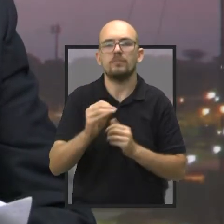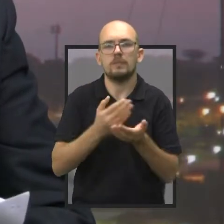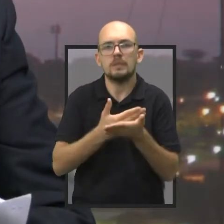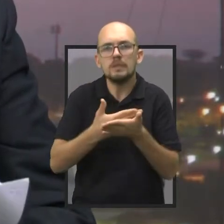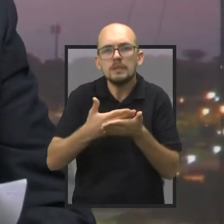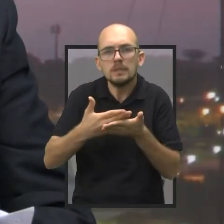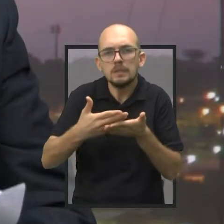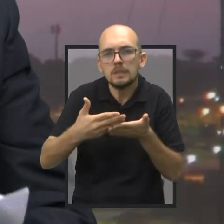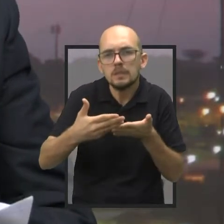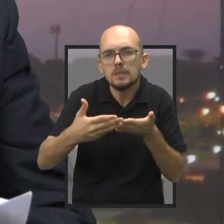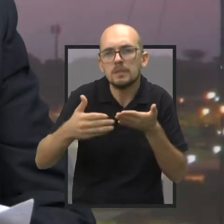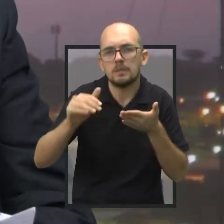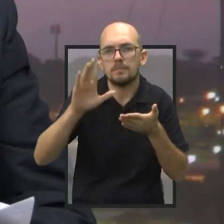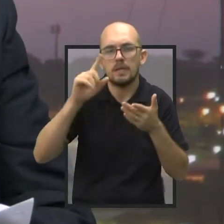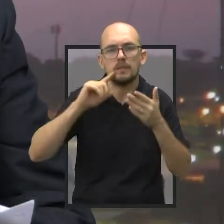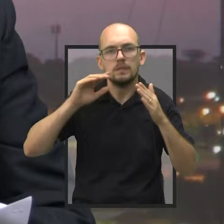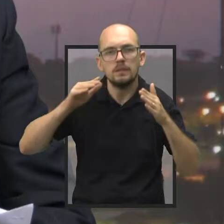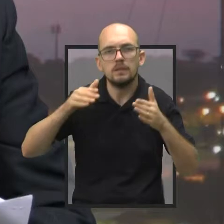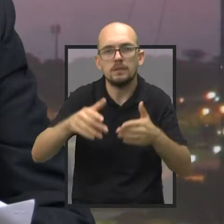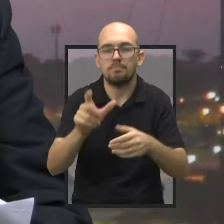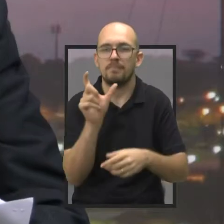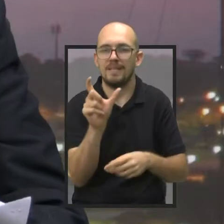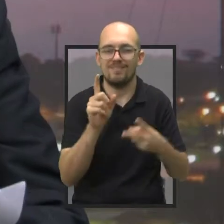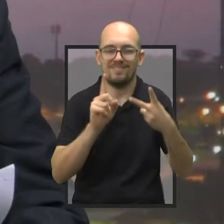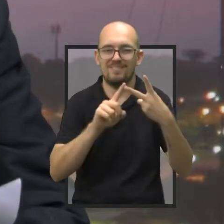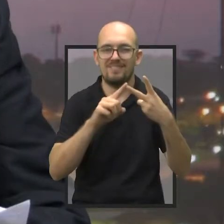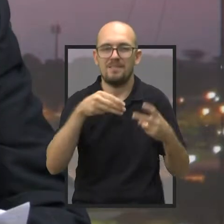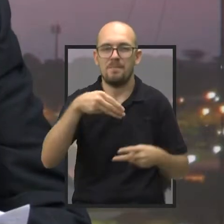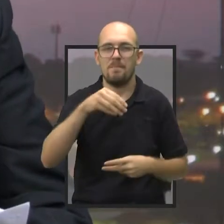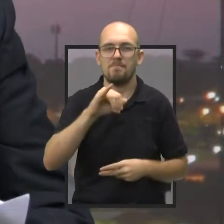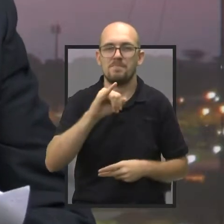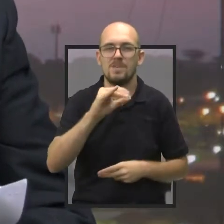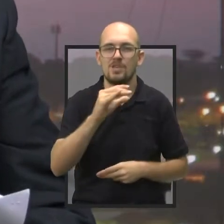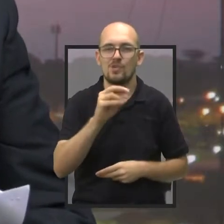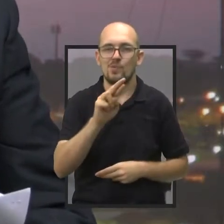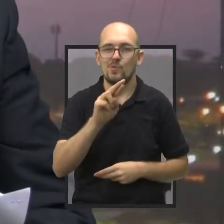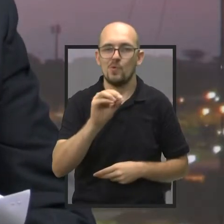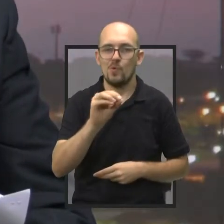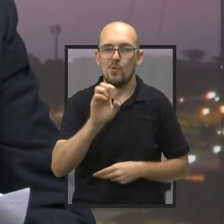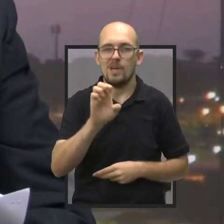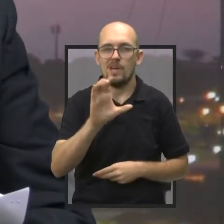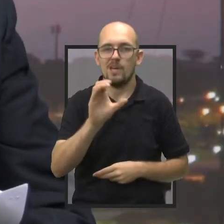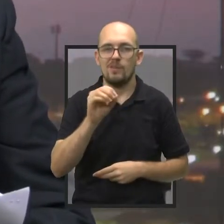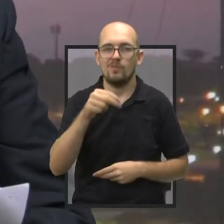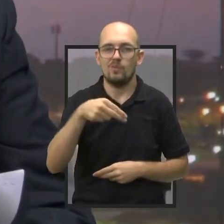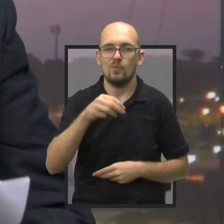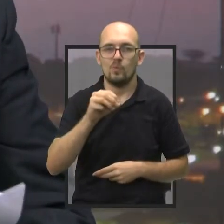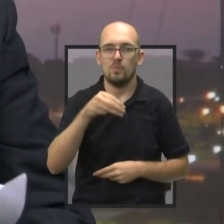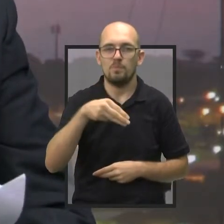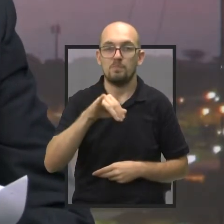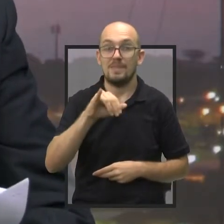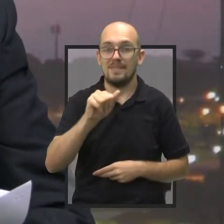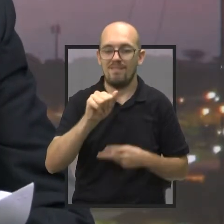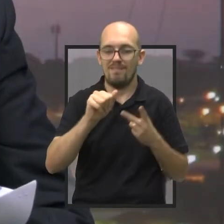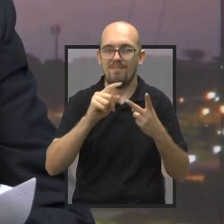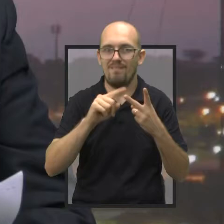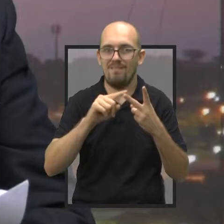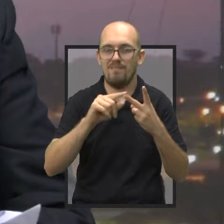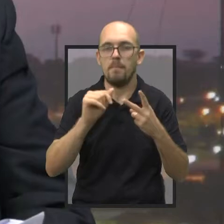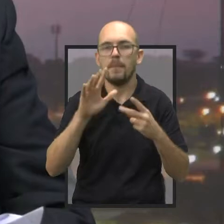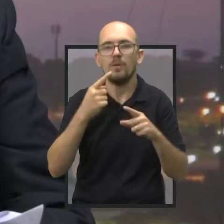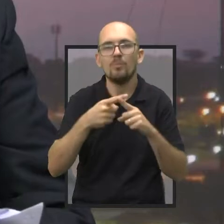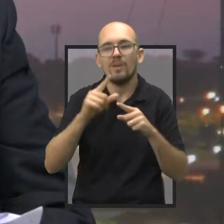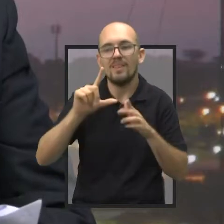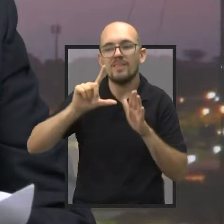começou a utilizar-se o termo microeconomia, mais apropriadamente após a Segunda